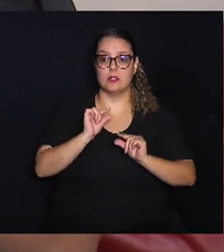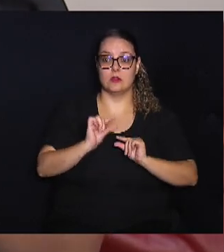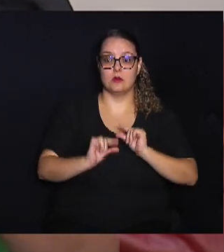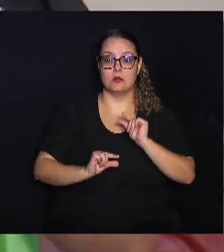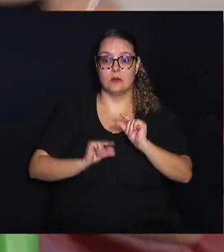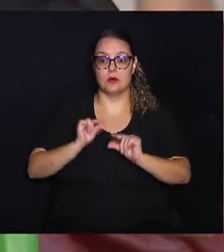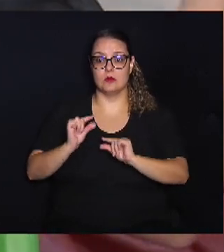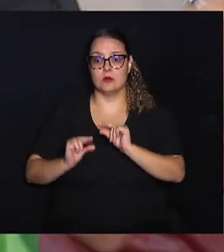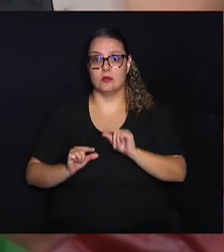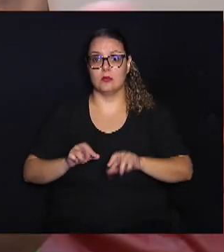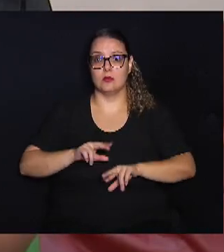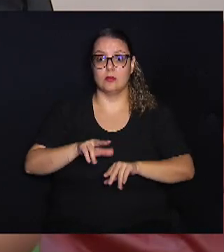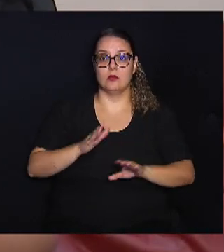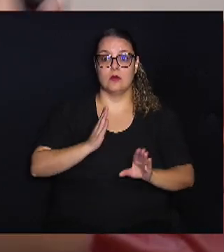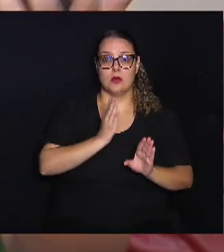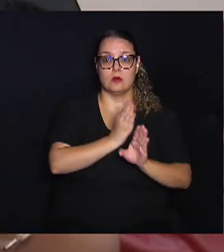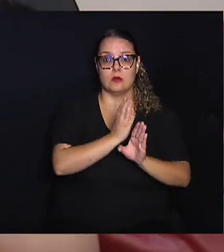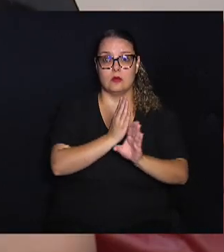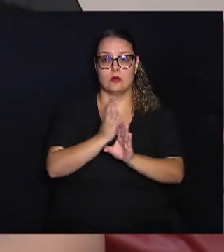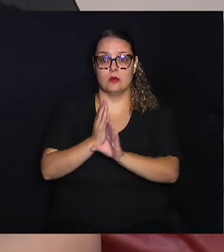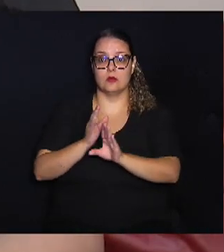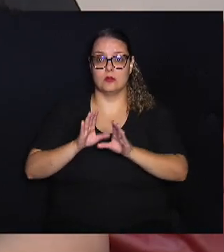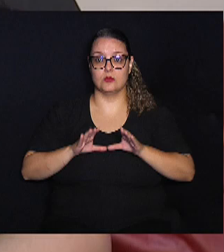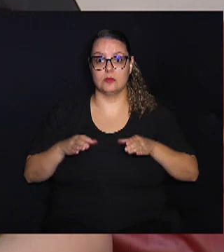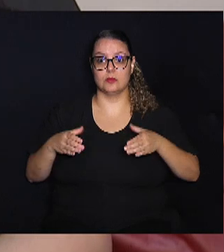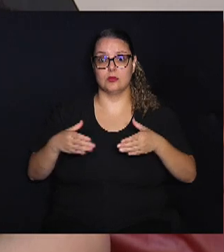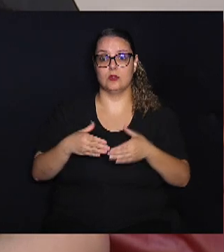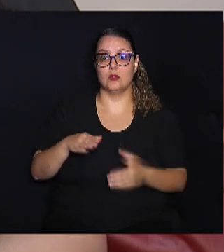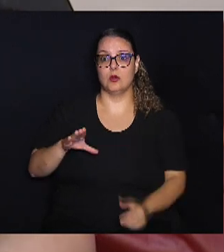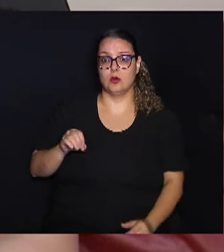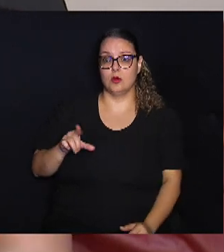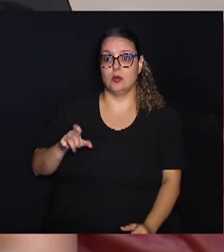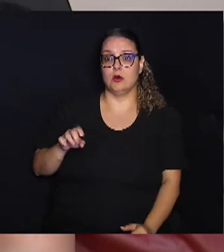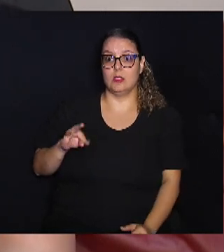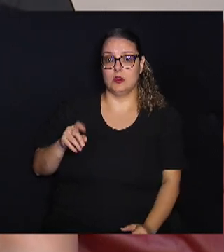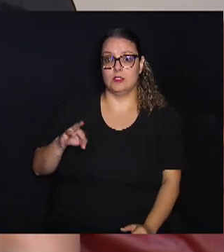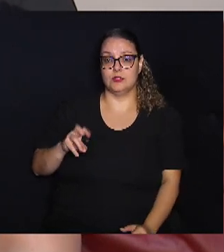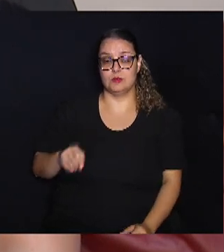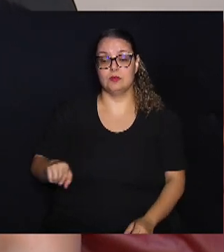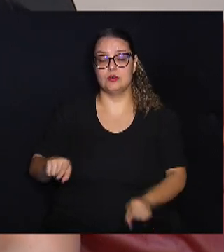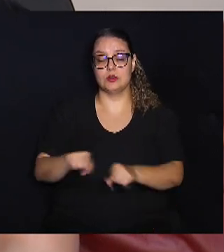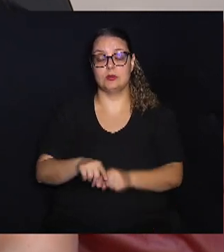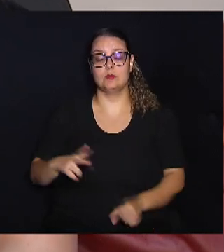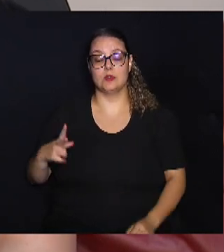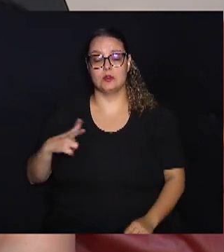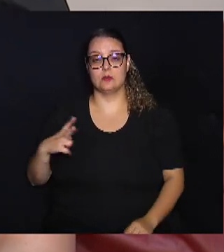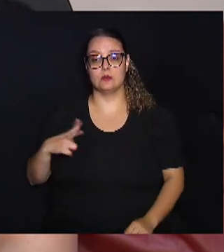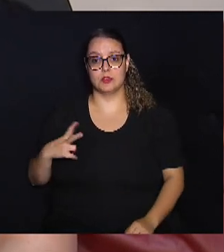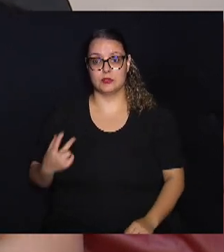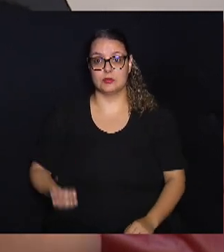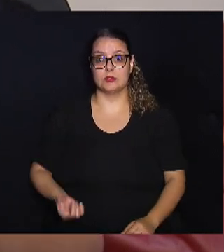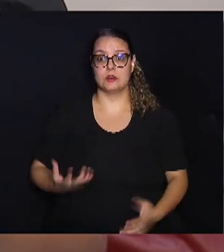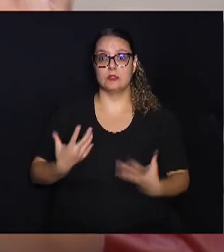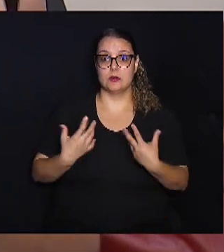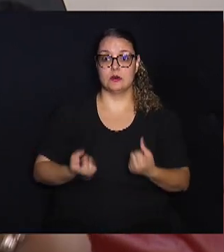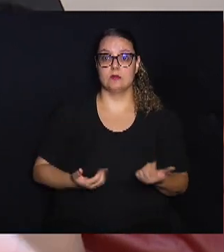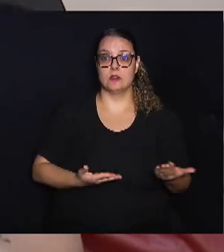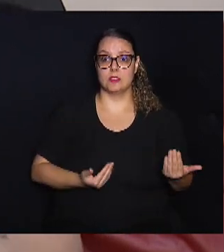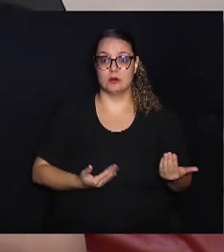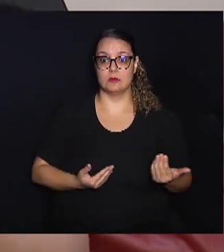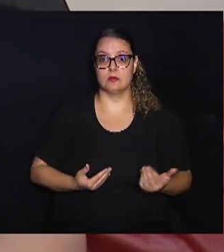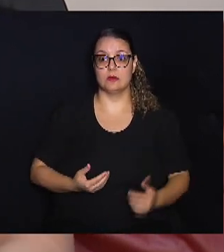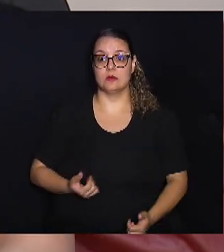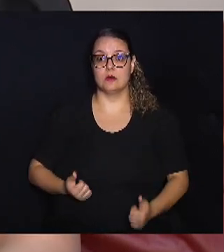com muitos encontros no coletivo e também nos atendimentos individuais. E de fato a gente recebe jovens que têm uma